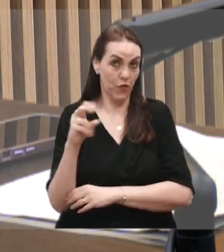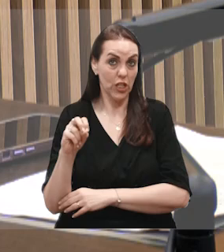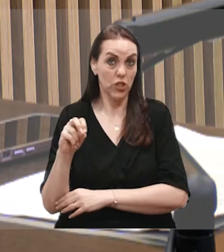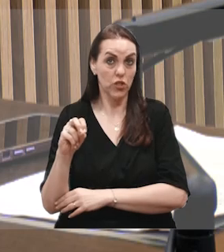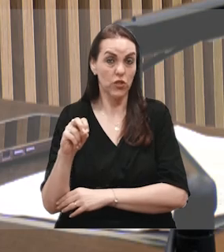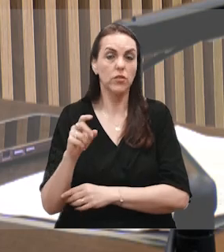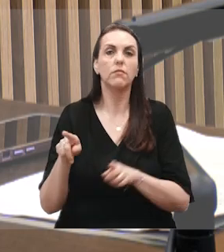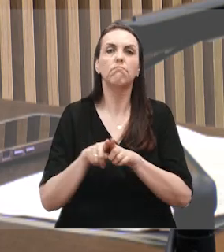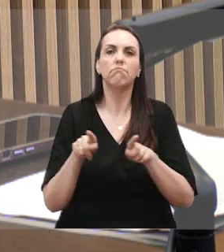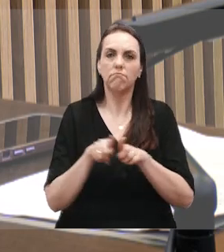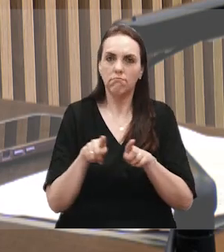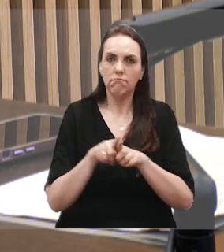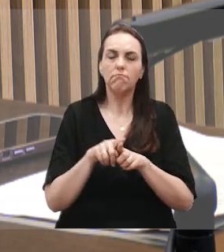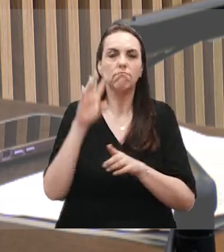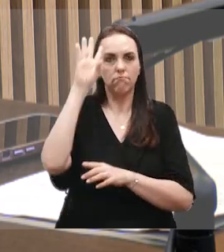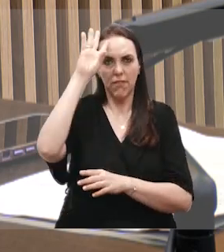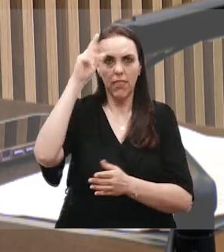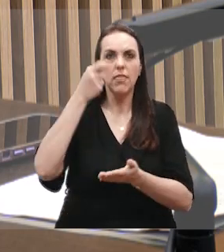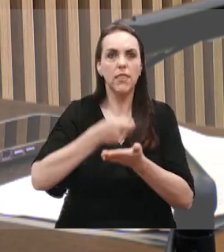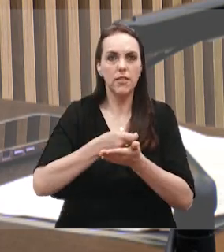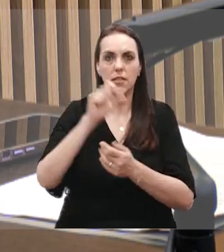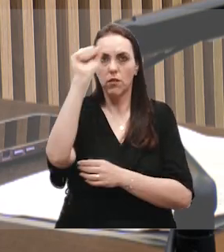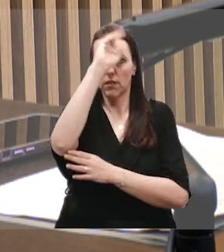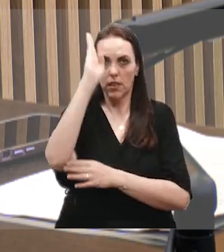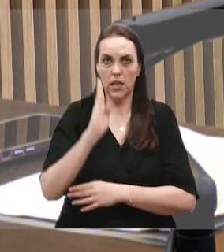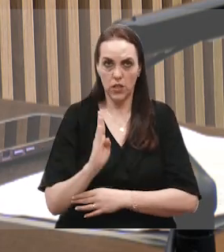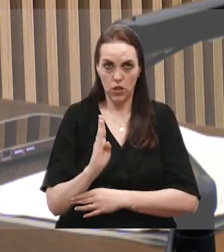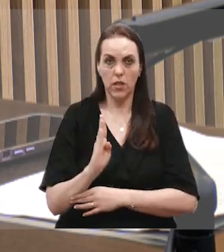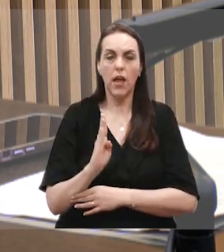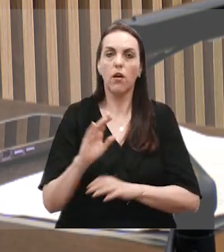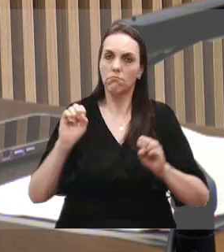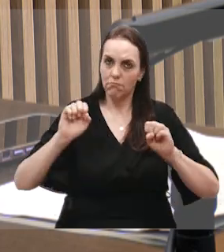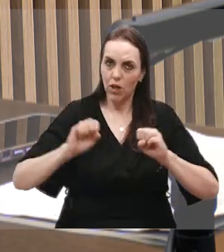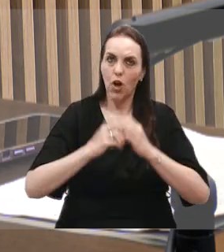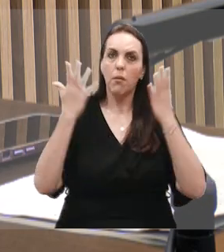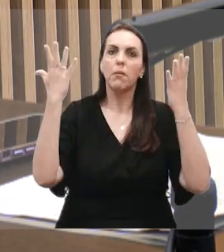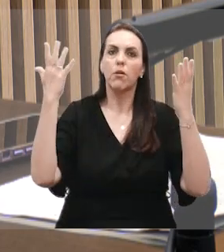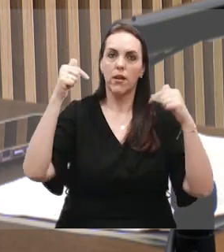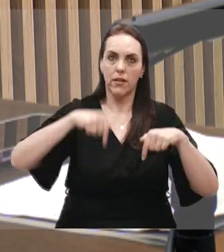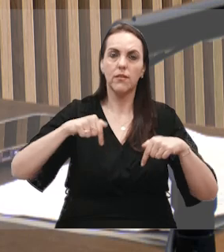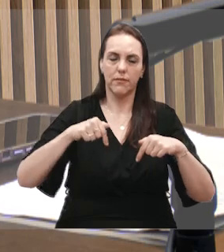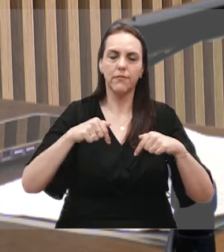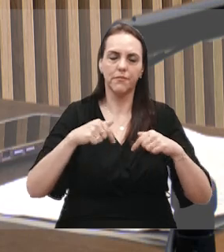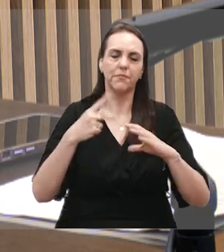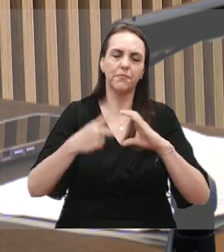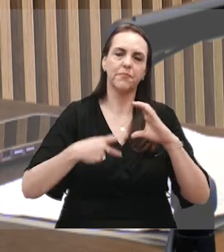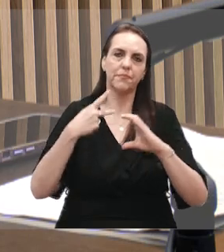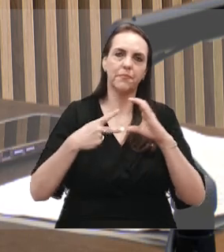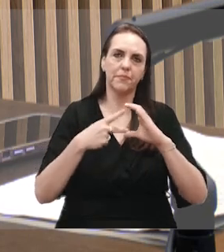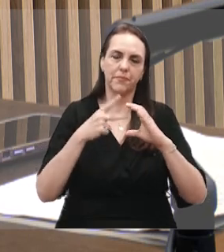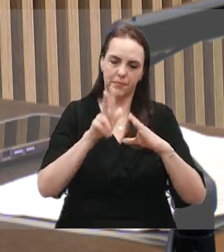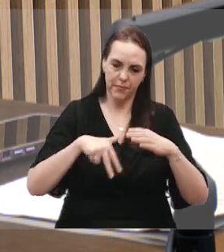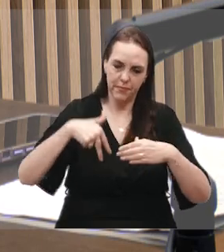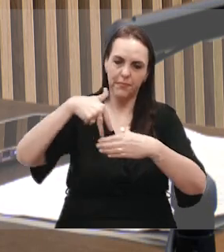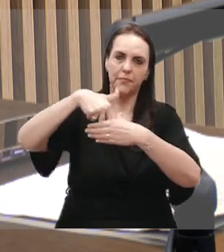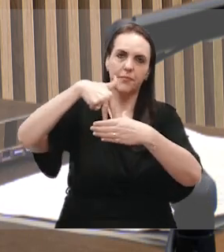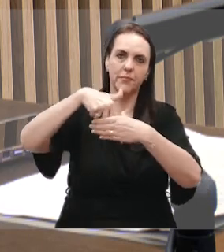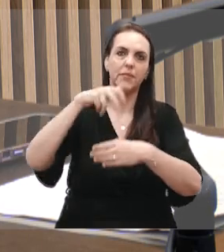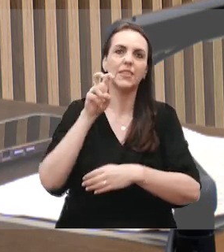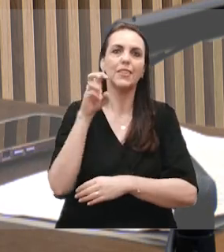2020, também teve uma decisão nacional na qual foi comemorada, inclusive eu vim na Câmara para falar, né, nos 5